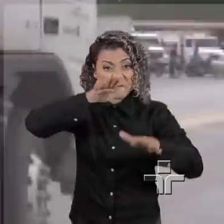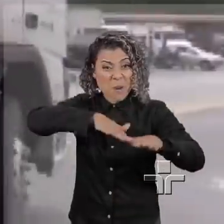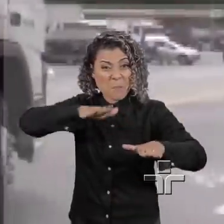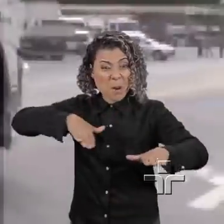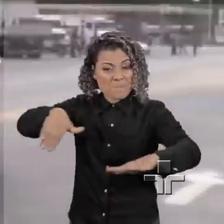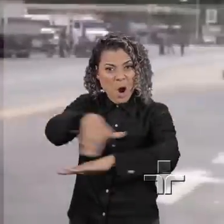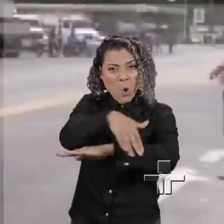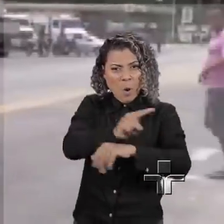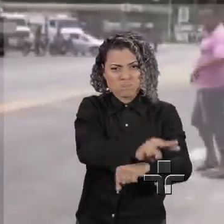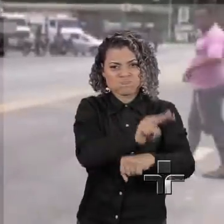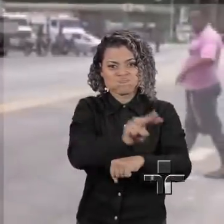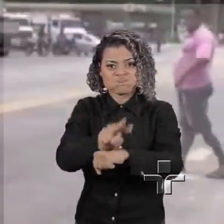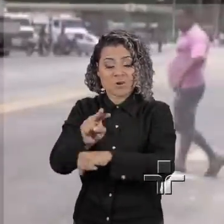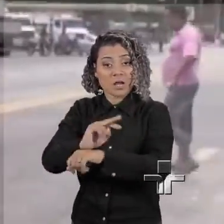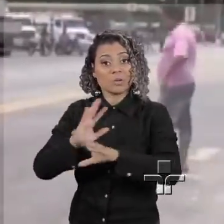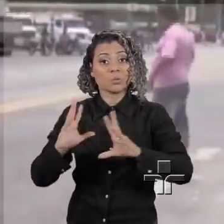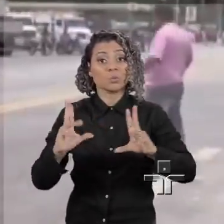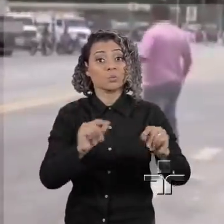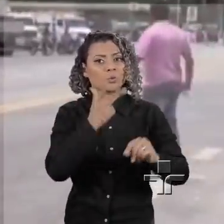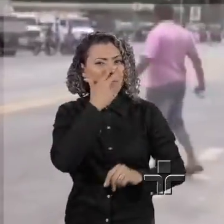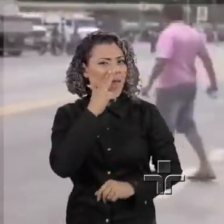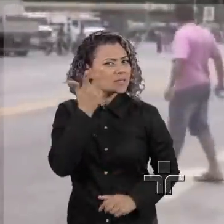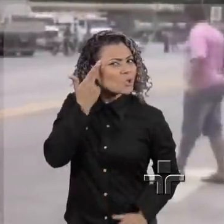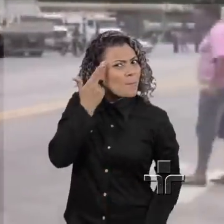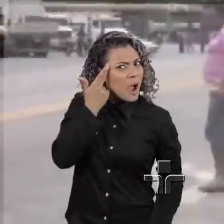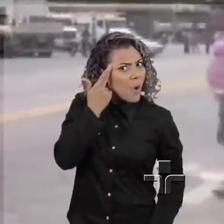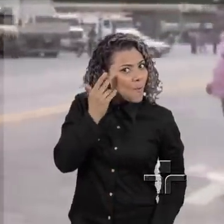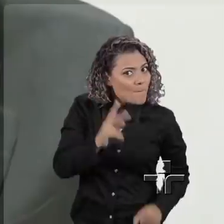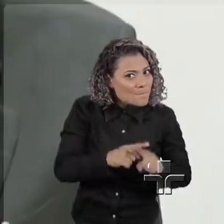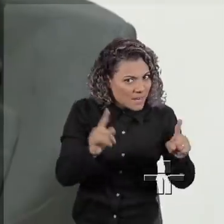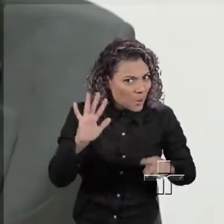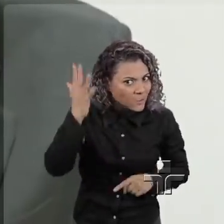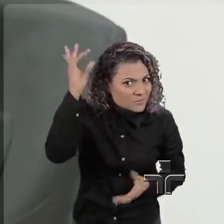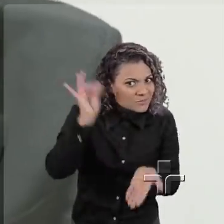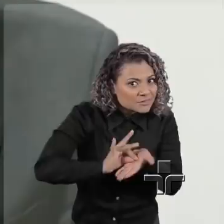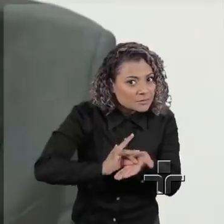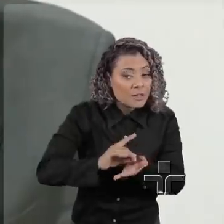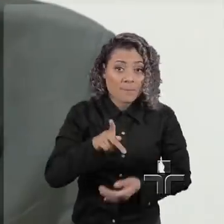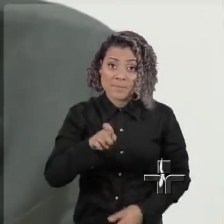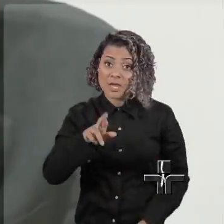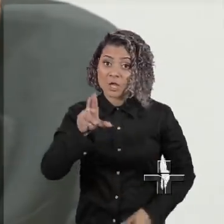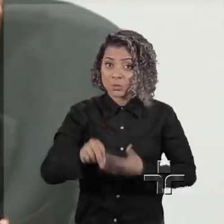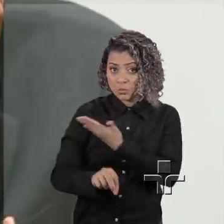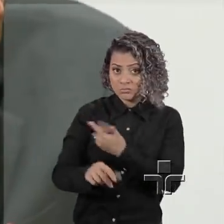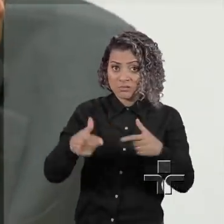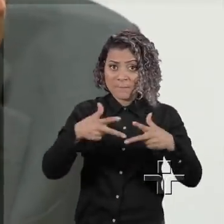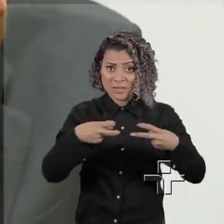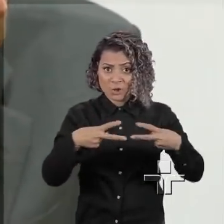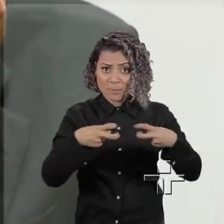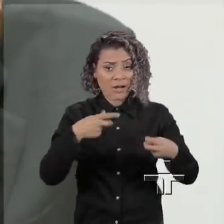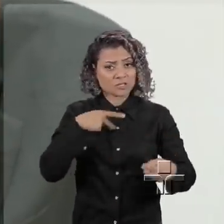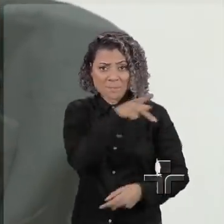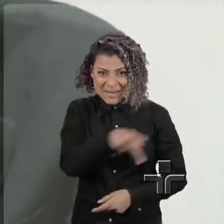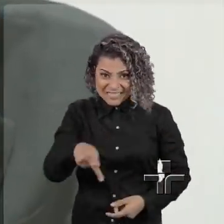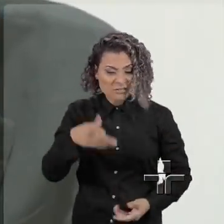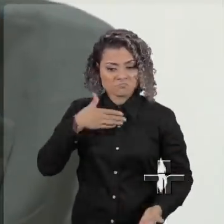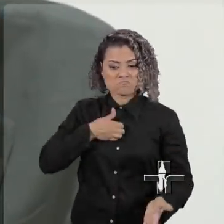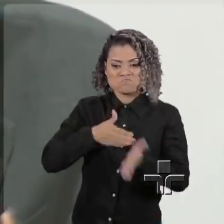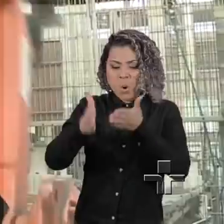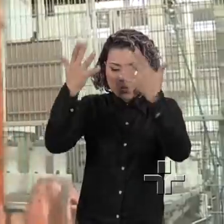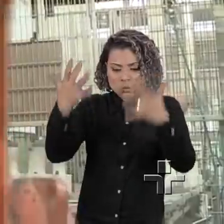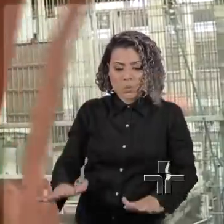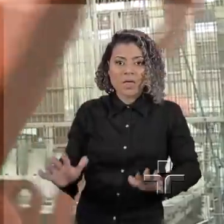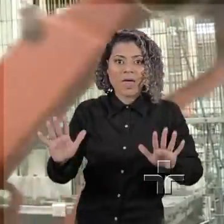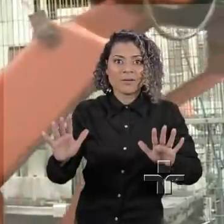tudo caminhava à normalidade. Mas não foi isso que se viu. Pedro Parente pediu demissão da presidência da